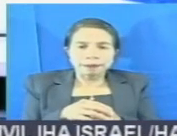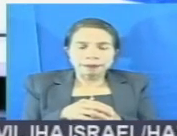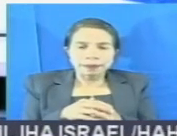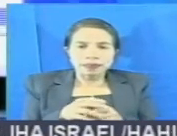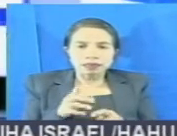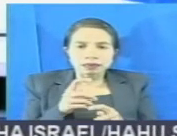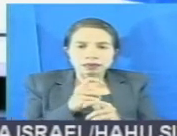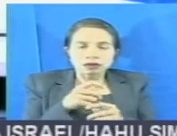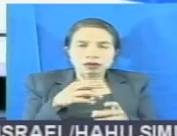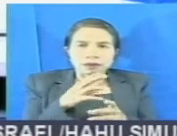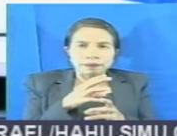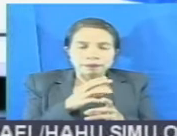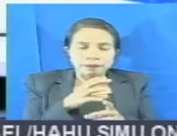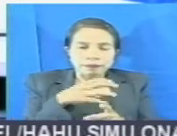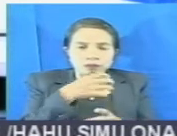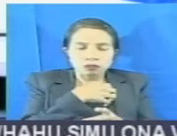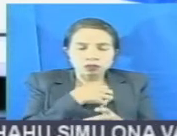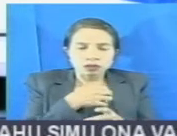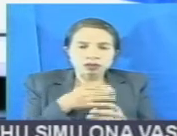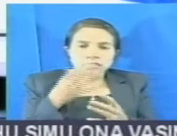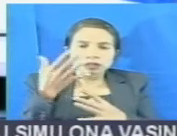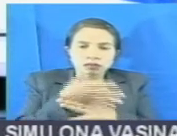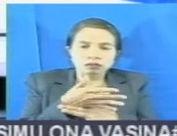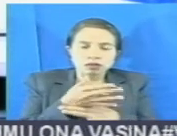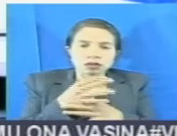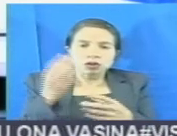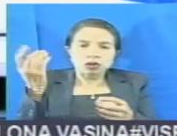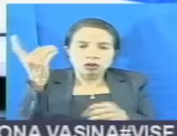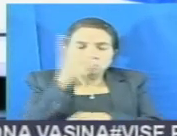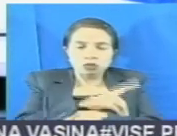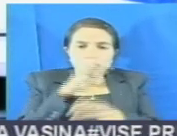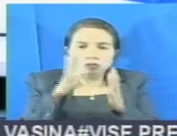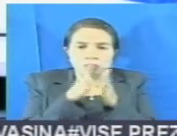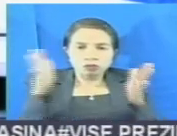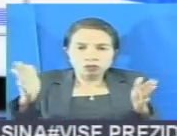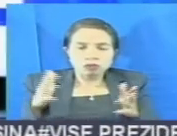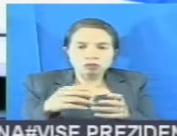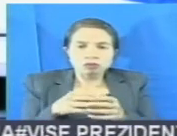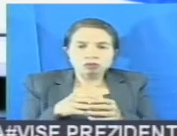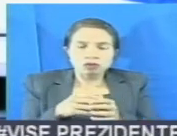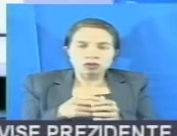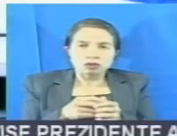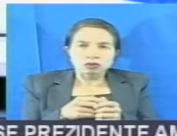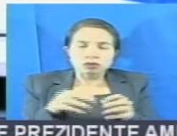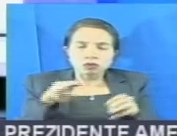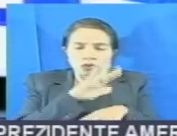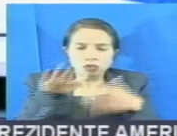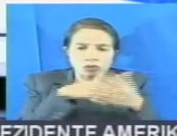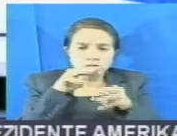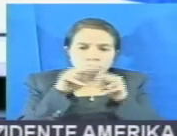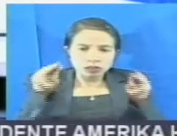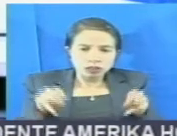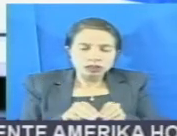quase município e outro. Nem para tamo valoram boto na talo novo, quase município todo e o plano de operações. Nem operações é